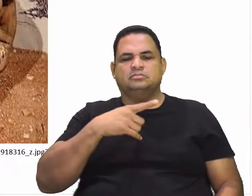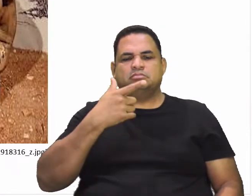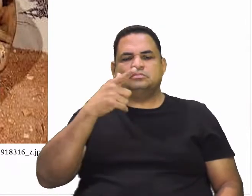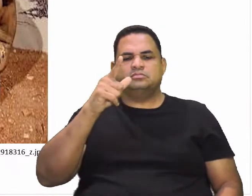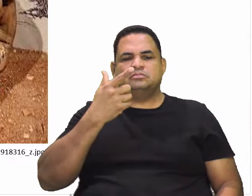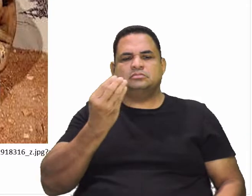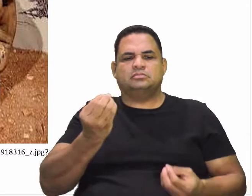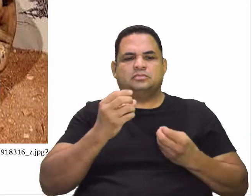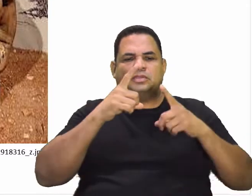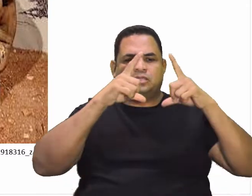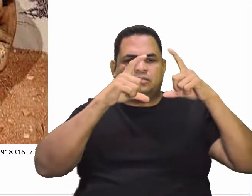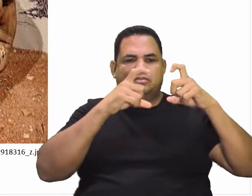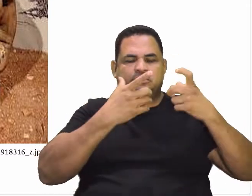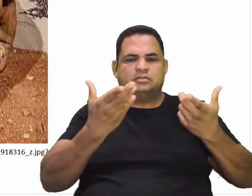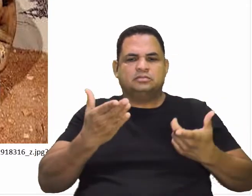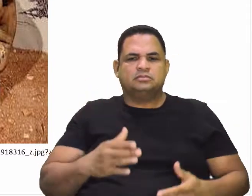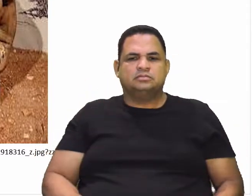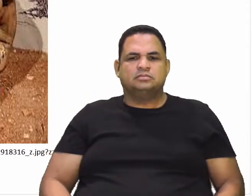Olha aí a foto dele.